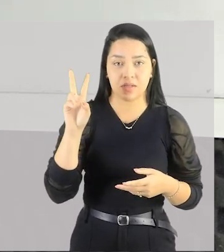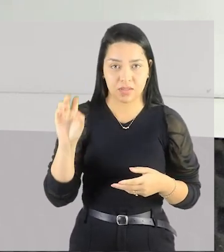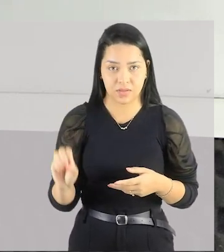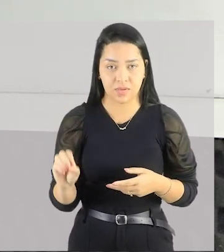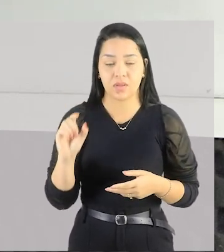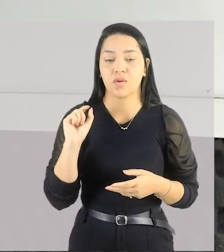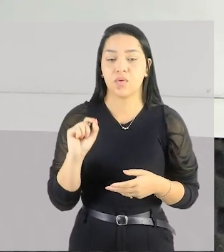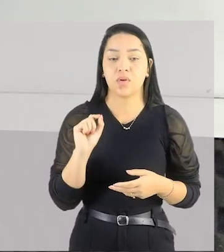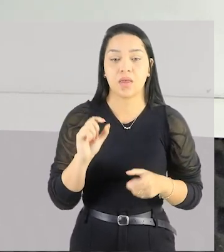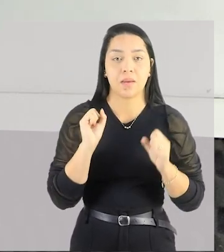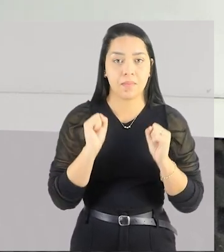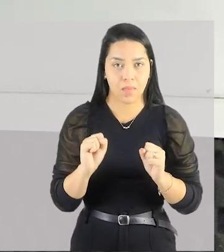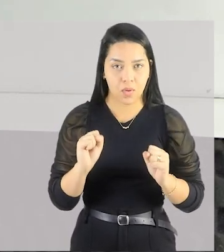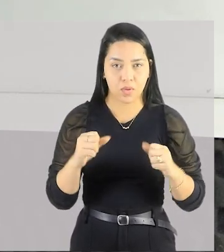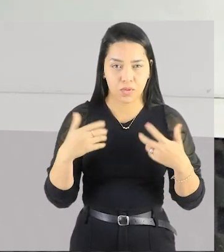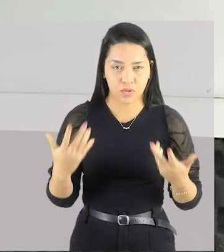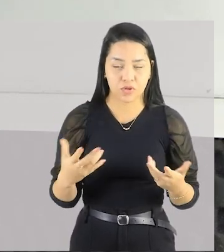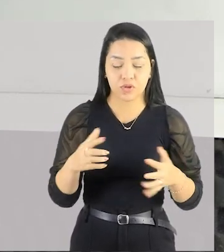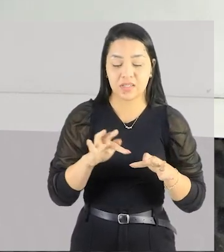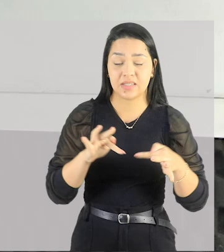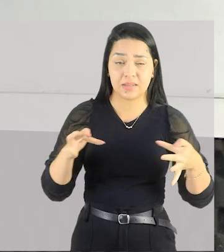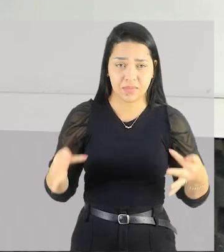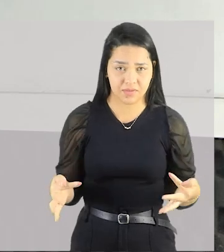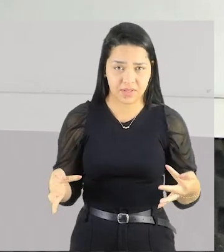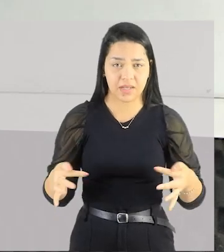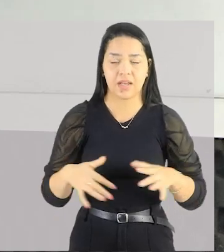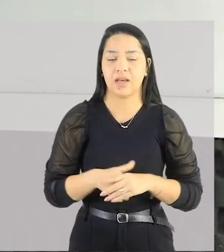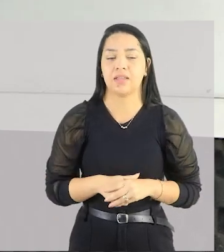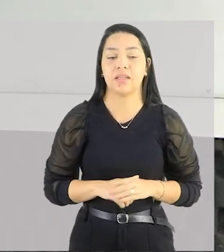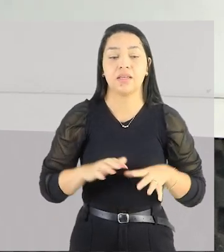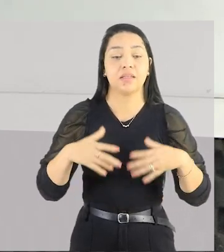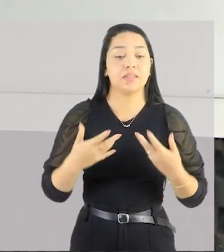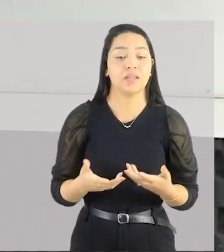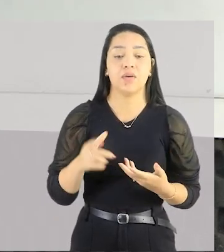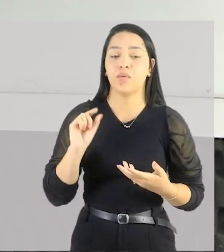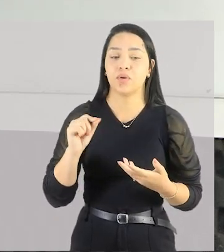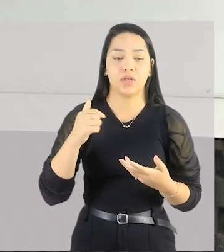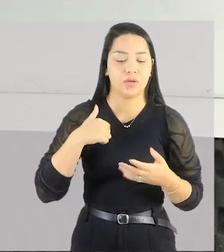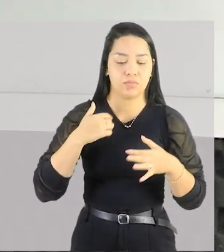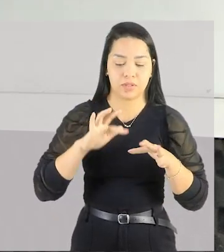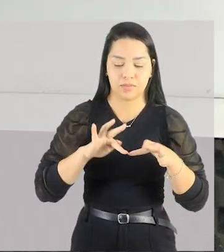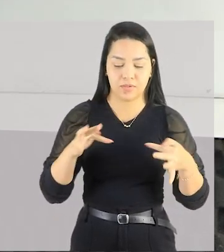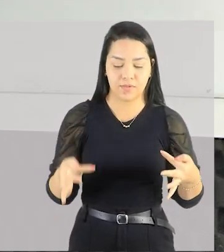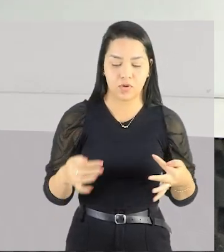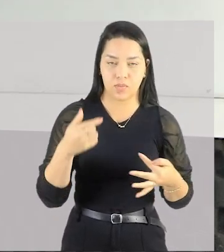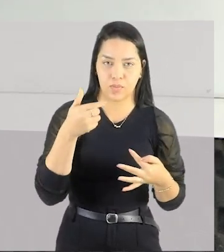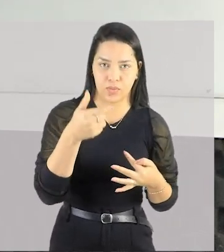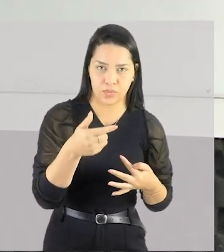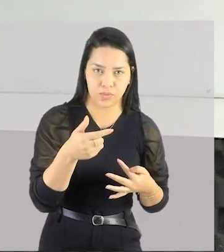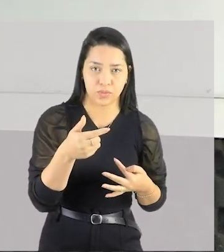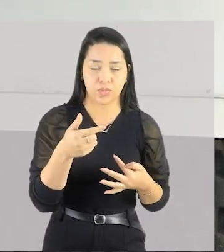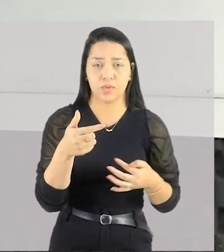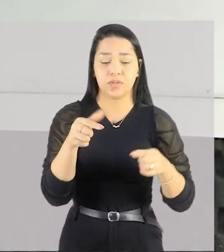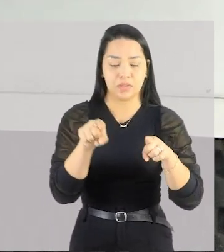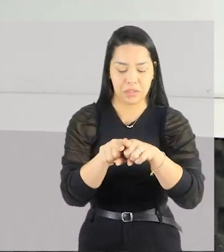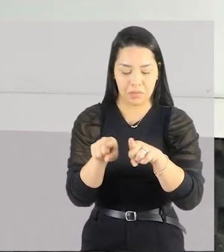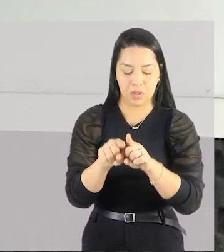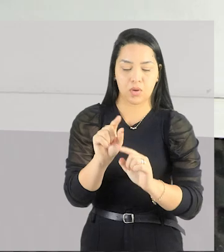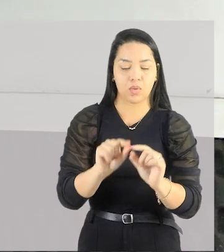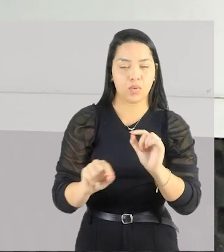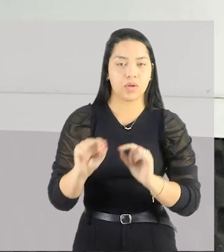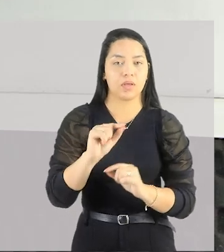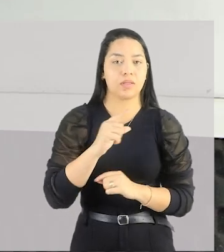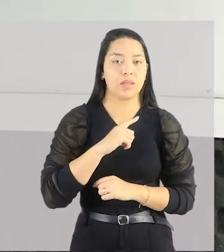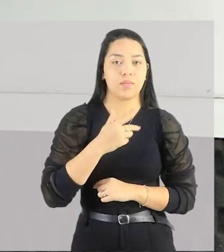essa fração aqui ela pode ser o quê? Simplificada. Então aqui, ó, eu simplifico por 2 e eu